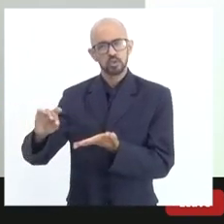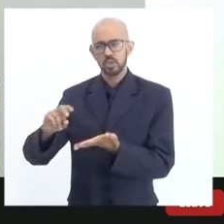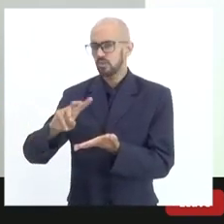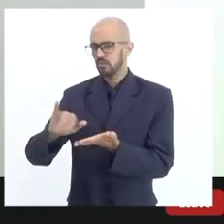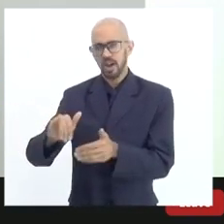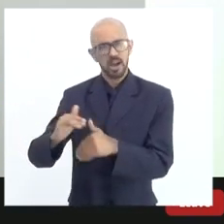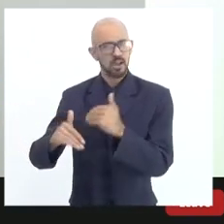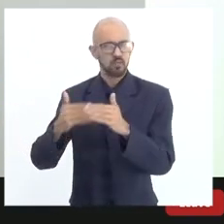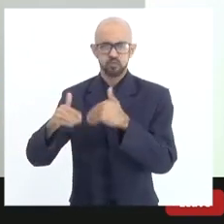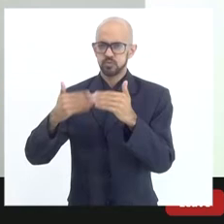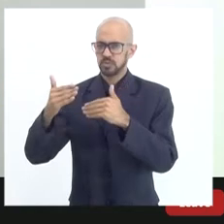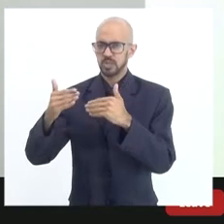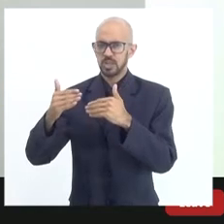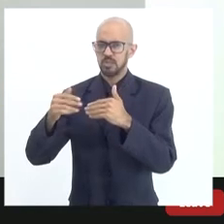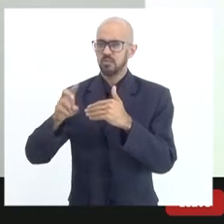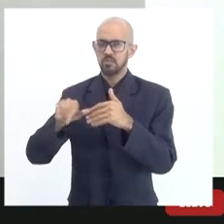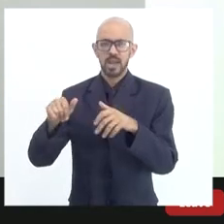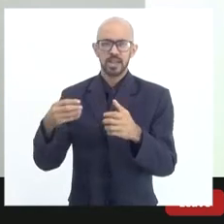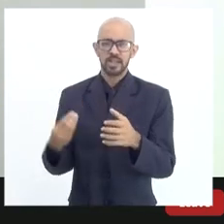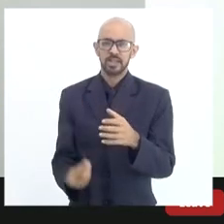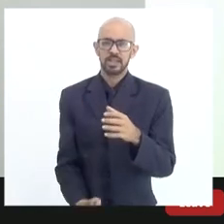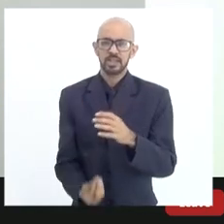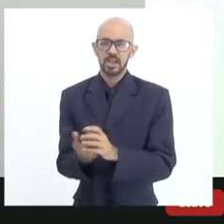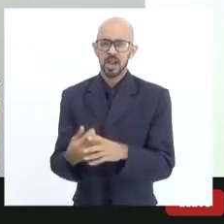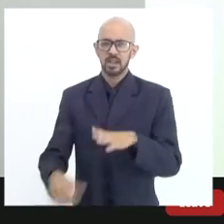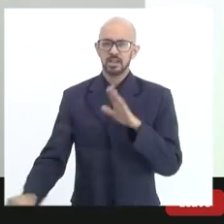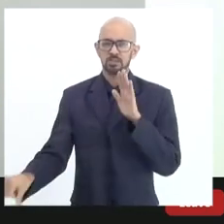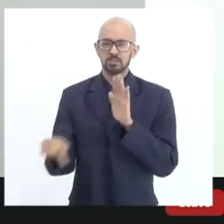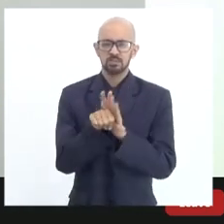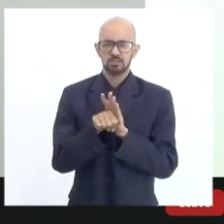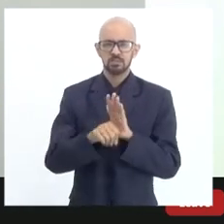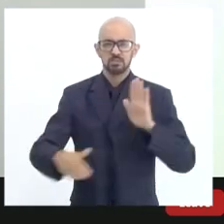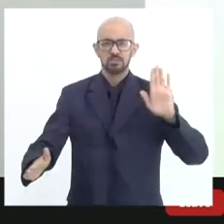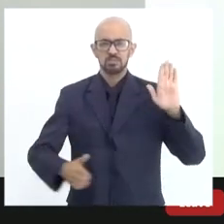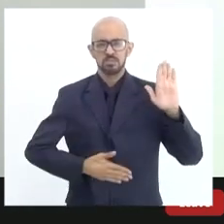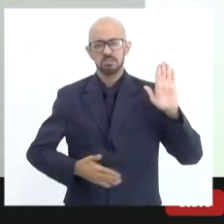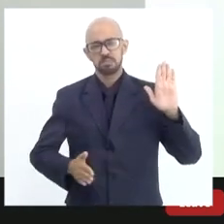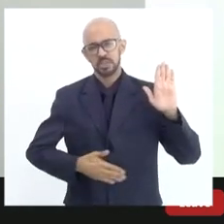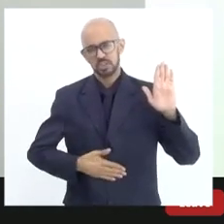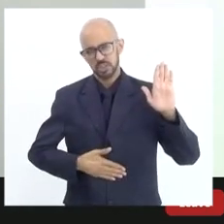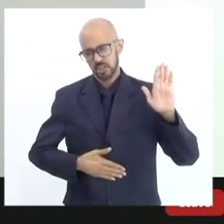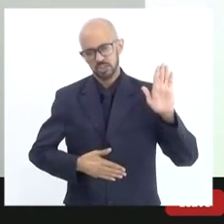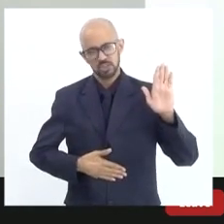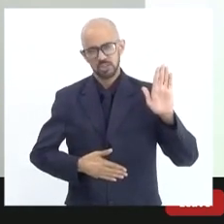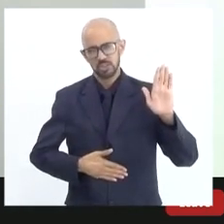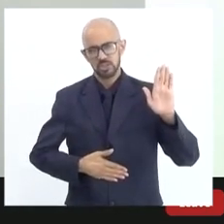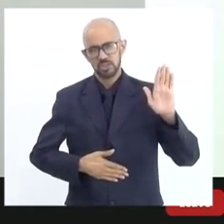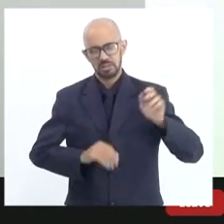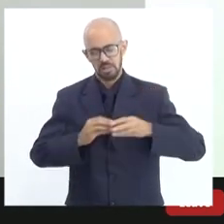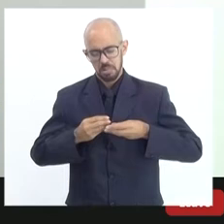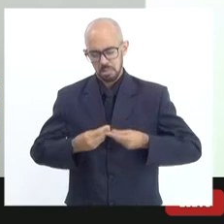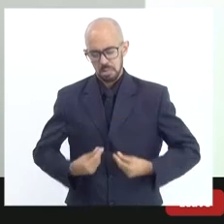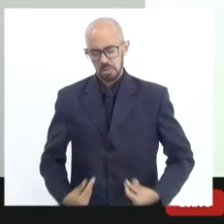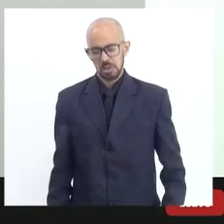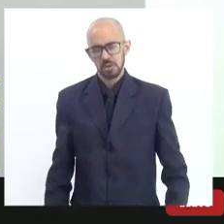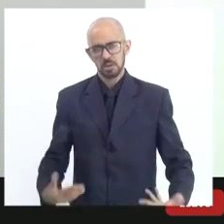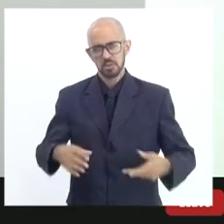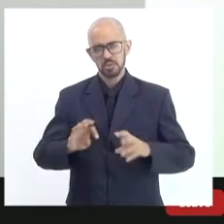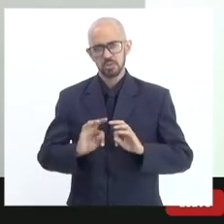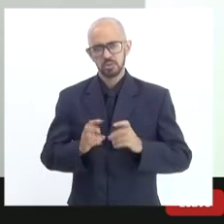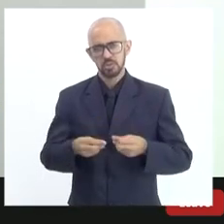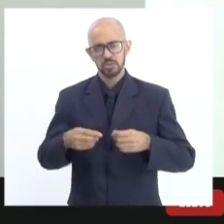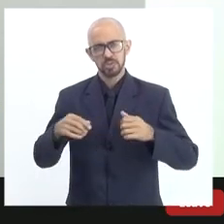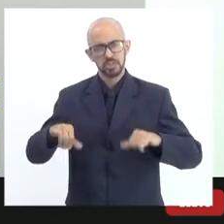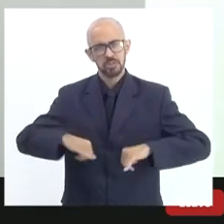nada. Na verdade, leva à criminalização, à marginalização e à a degradação de pessoas, a